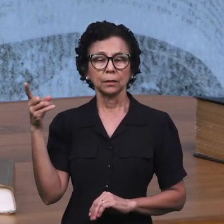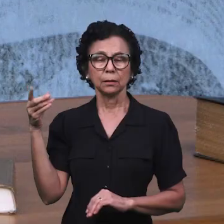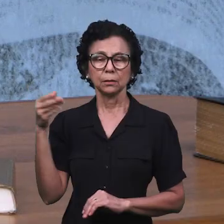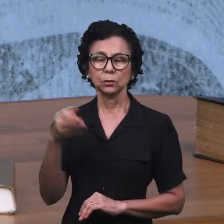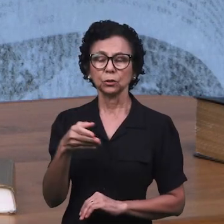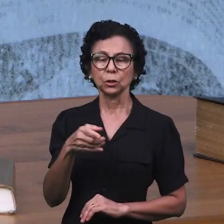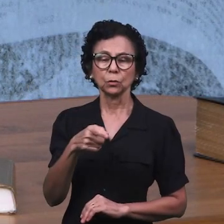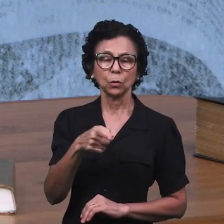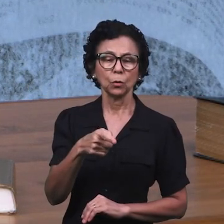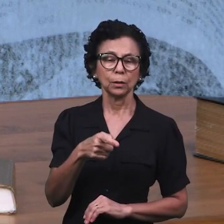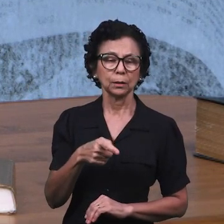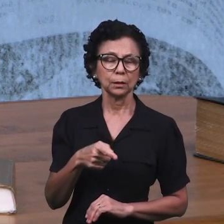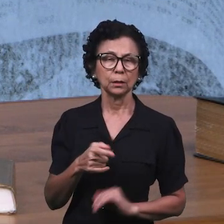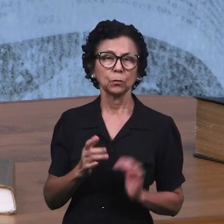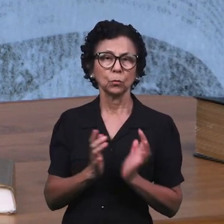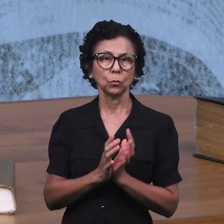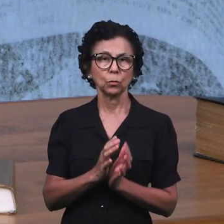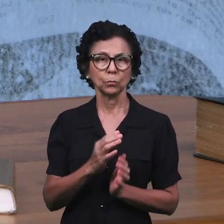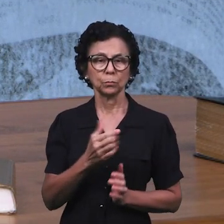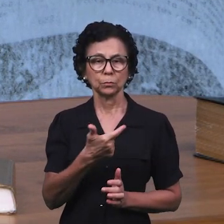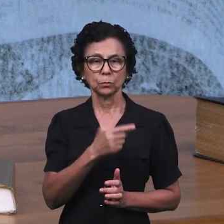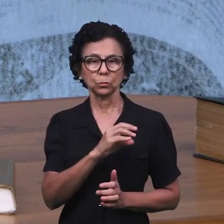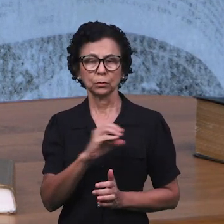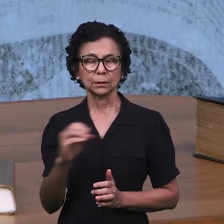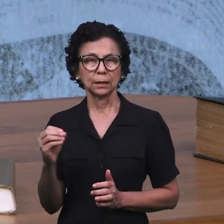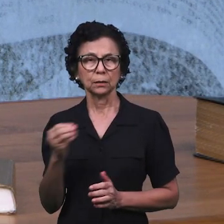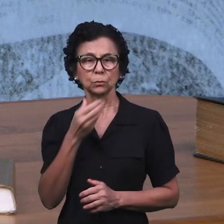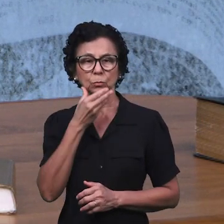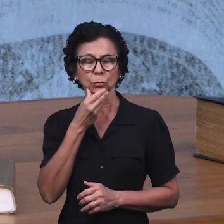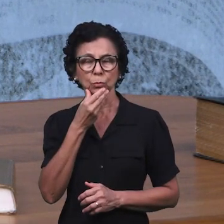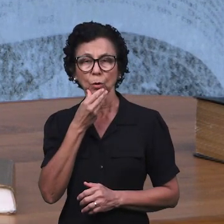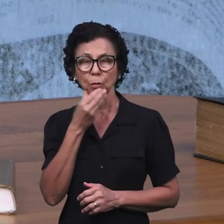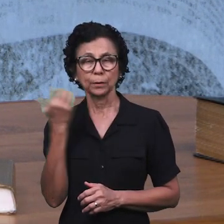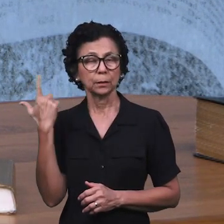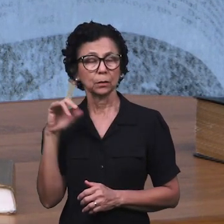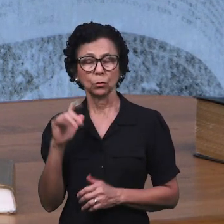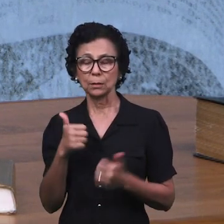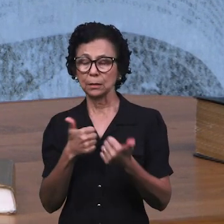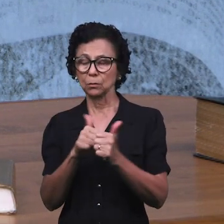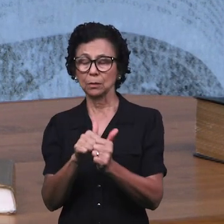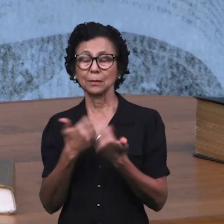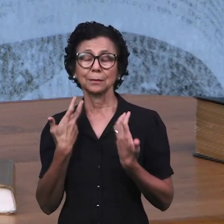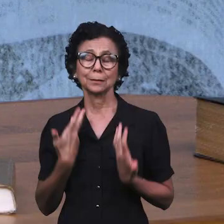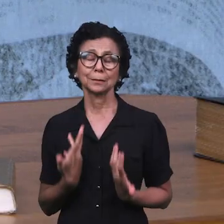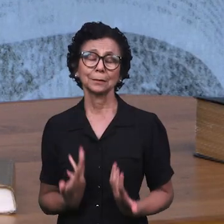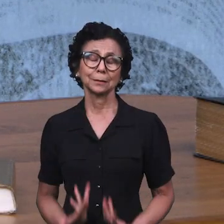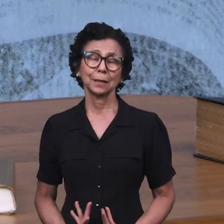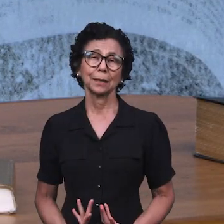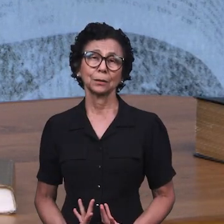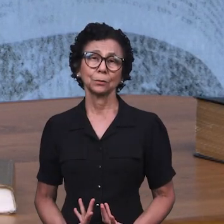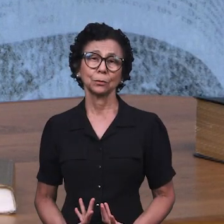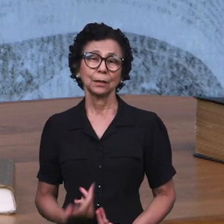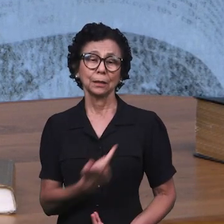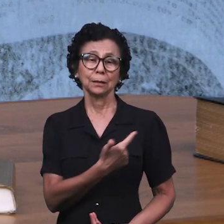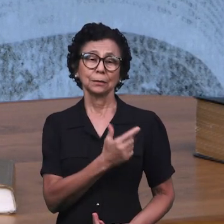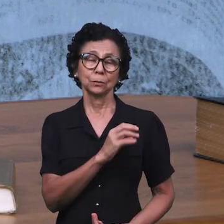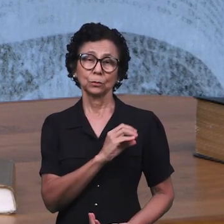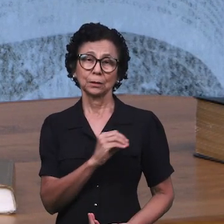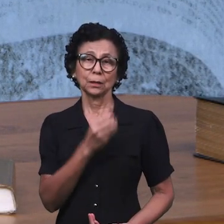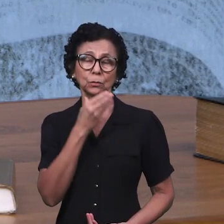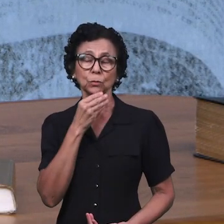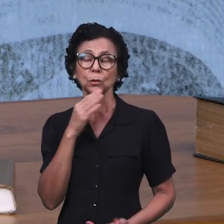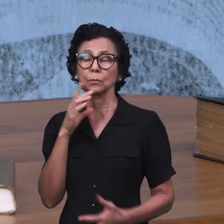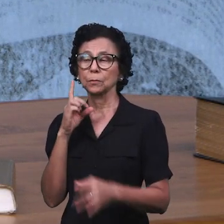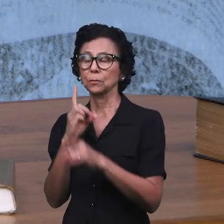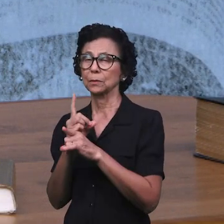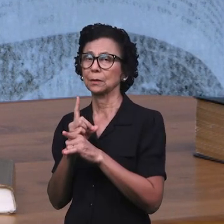puderam seguir a Davi e que deixaram ficar no ribeiro de Besor, estes saíram ao encontro de